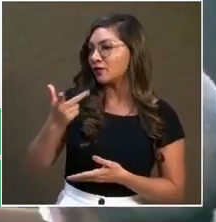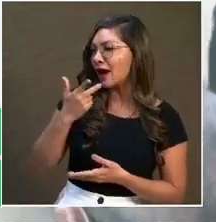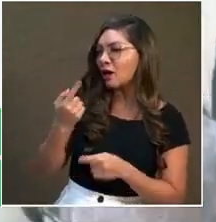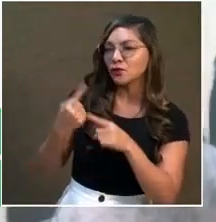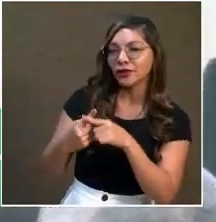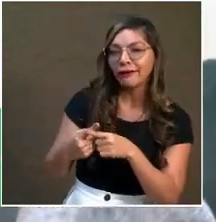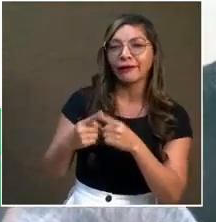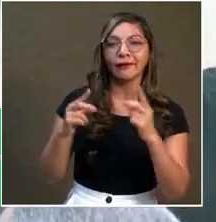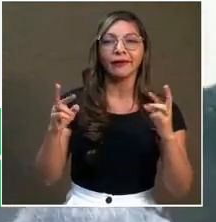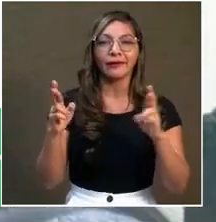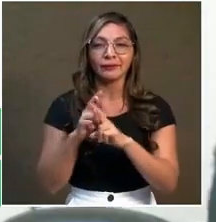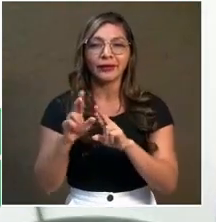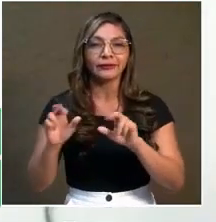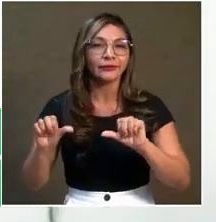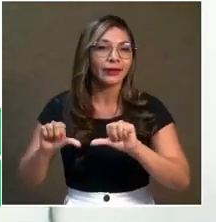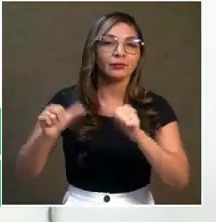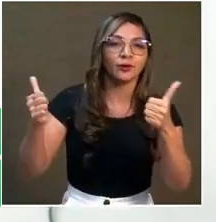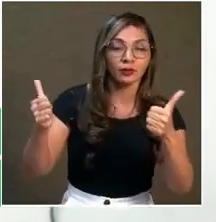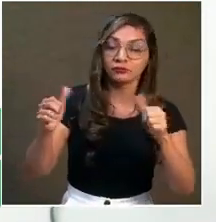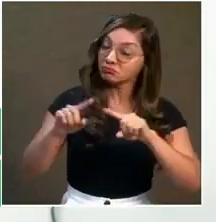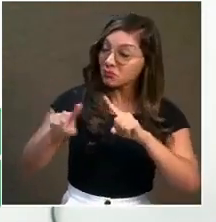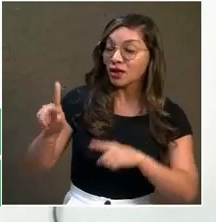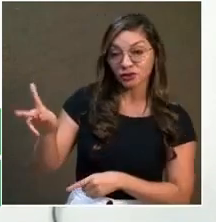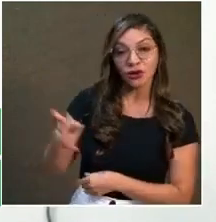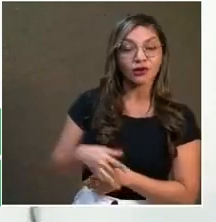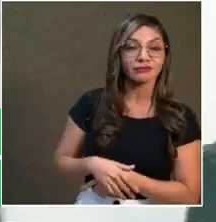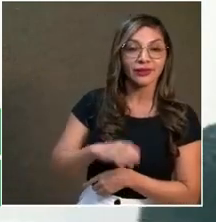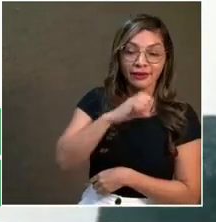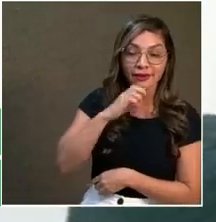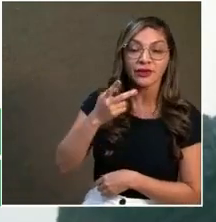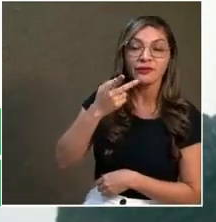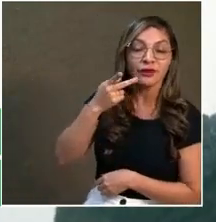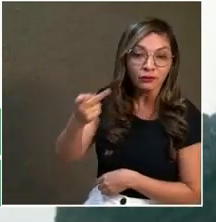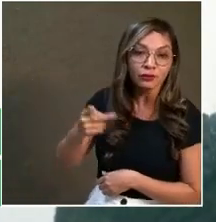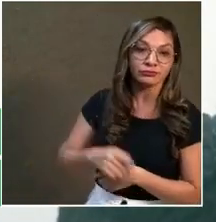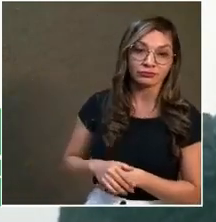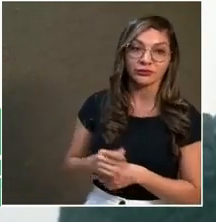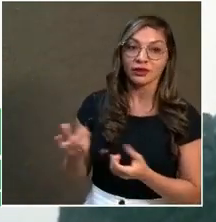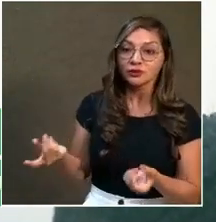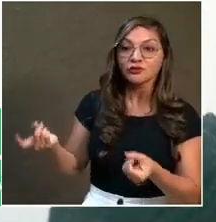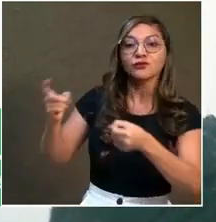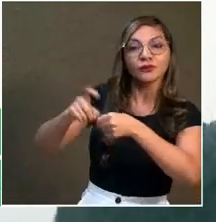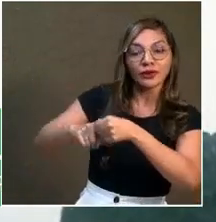o fim do relacionamento. Eles reataram, olha aí. Ela falou, veja o horário. Está muito apagado, mas foi nesse